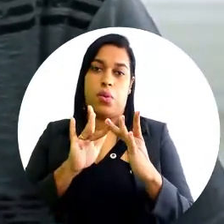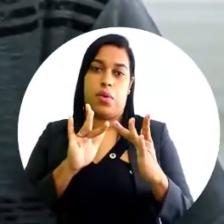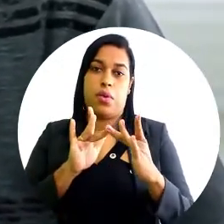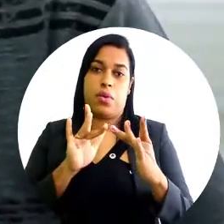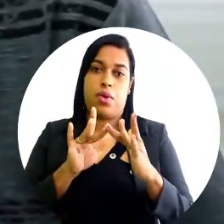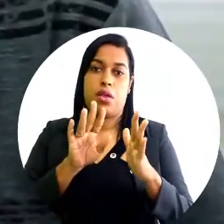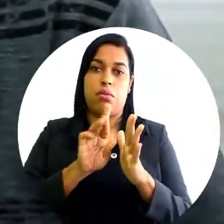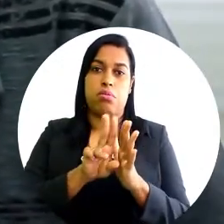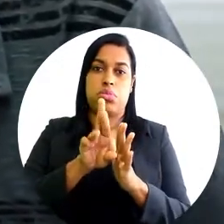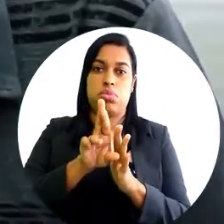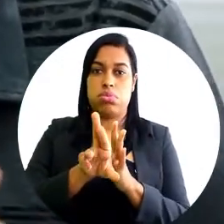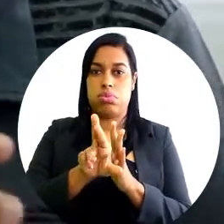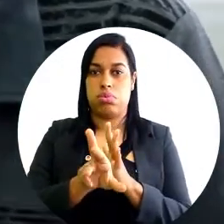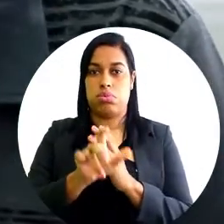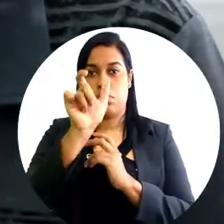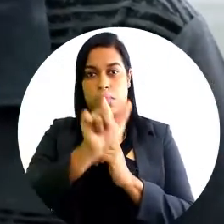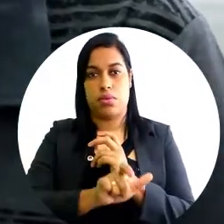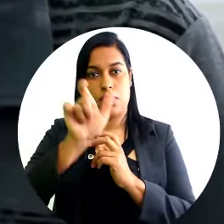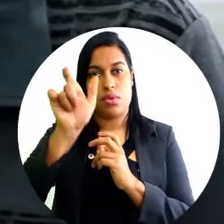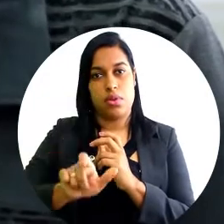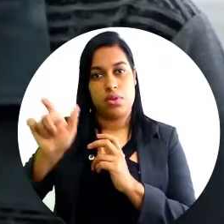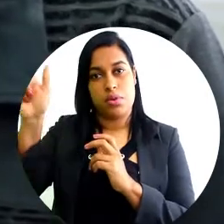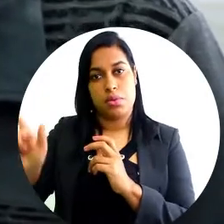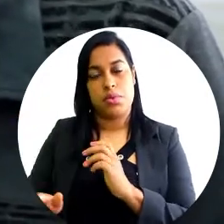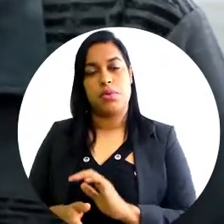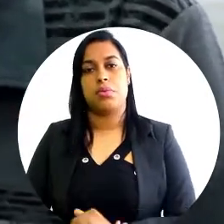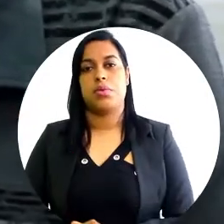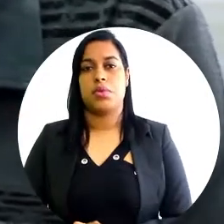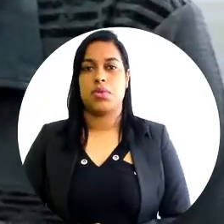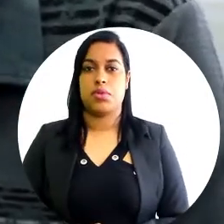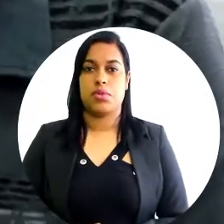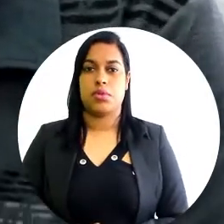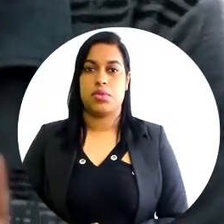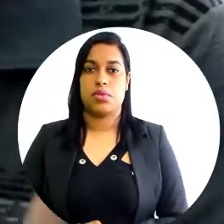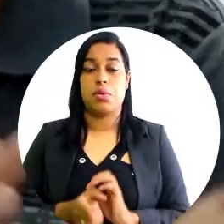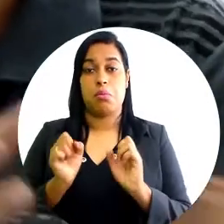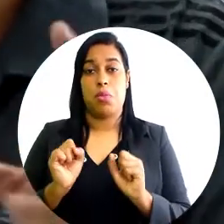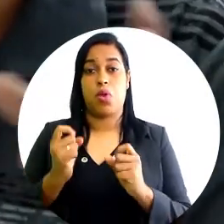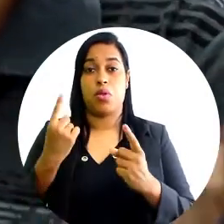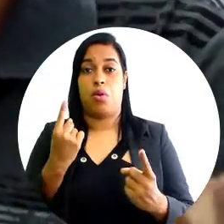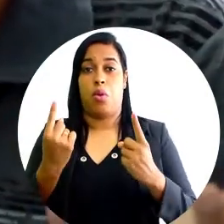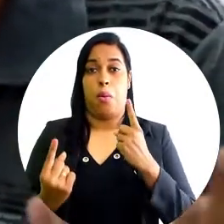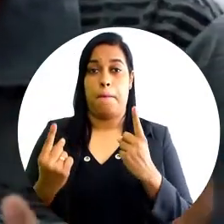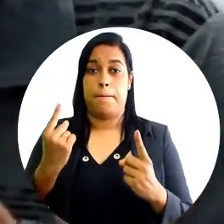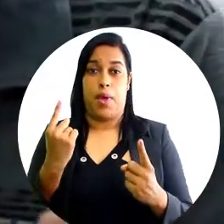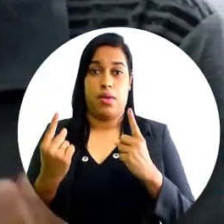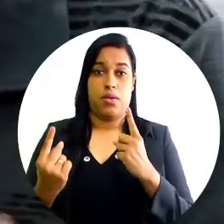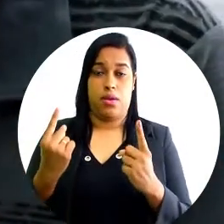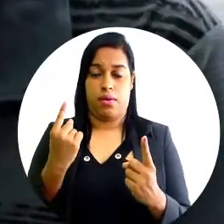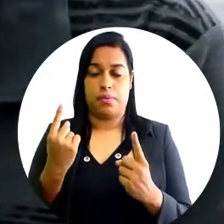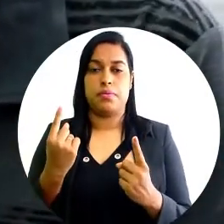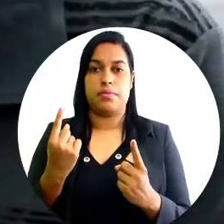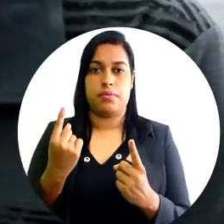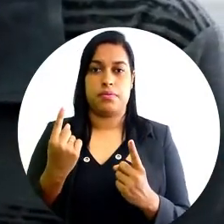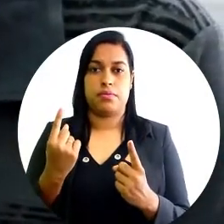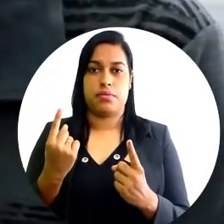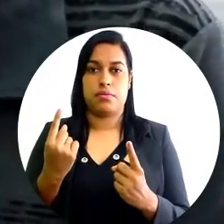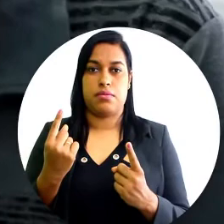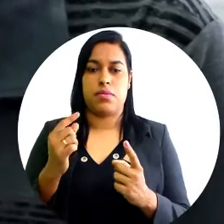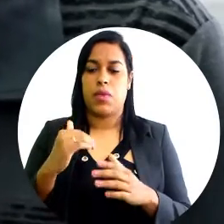entrar em contato com uma diversidade de comportamentos, onde ele vai poder comparar, e aí isso